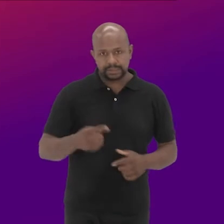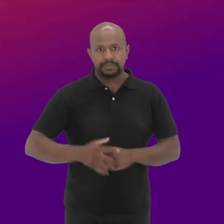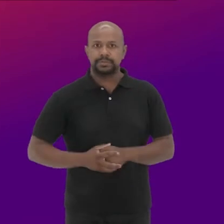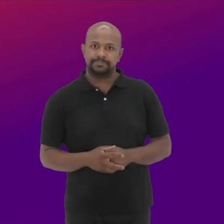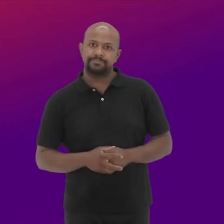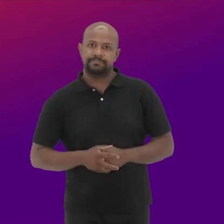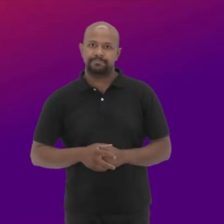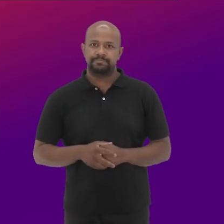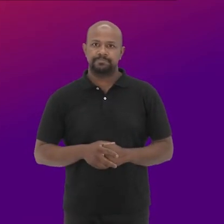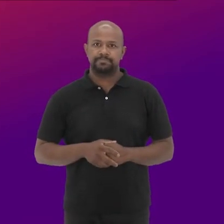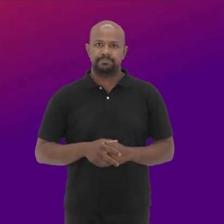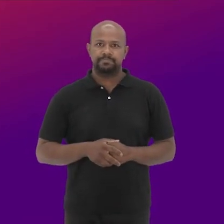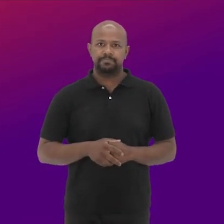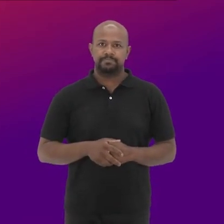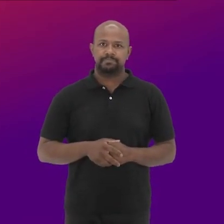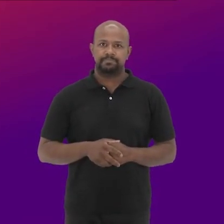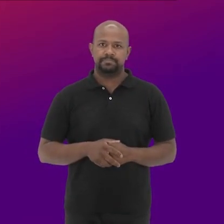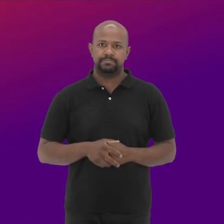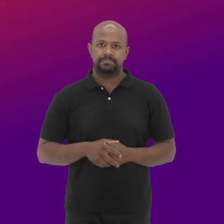próxima, por favor.